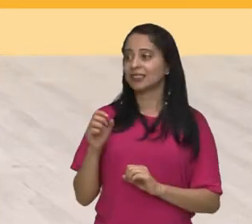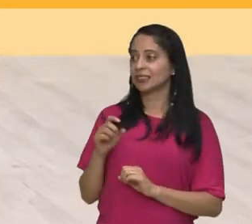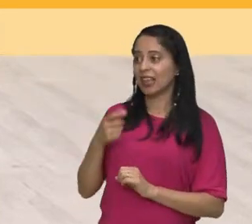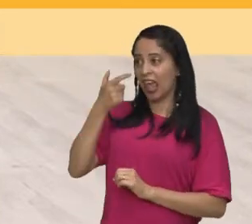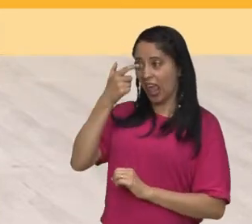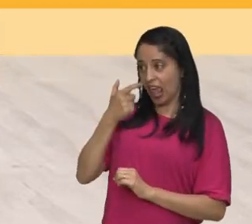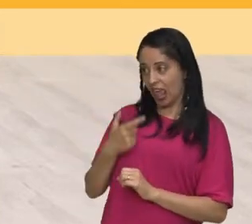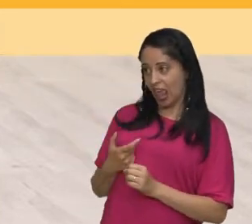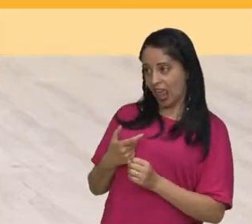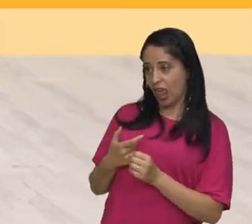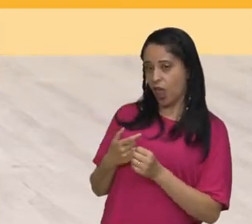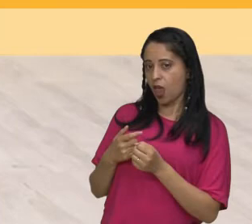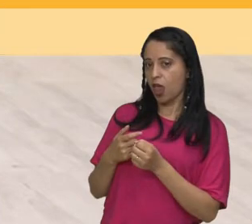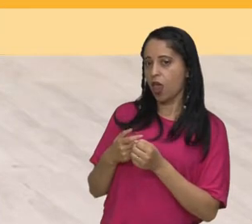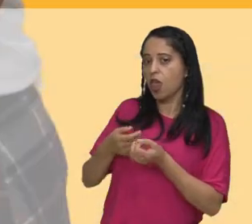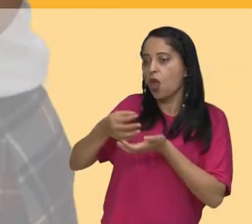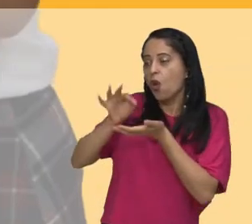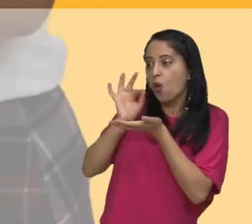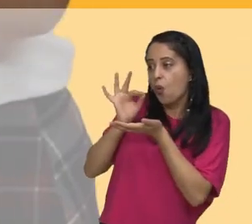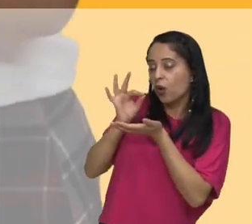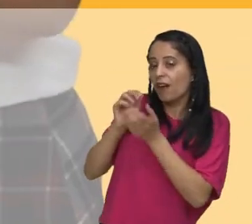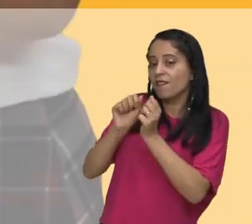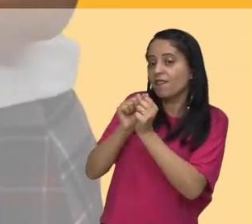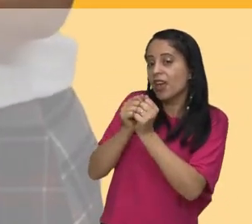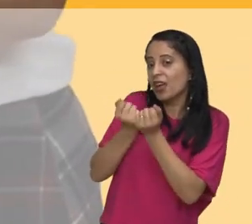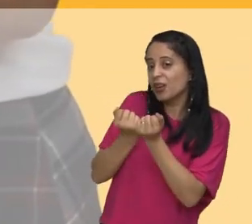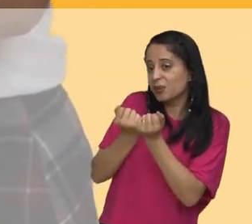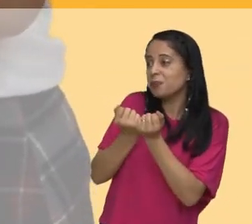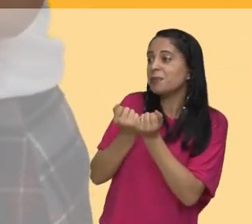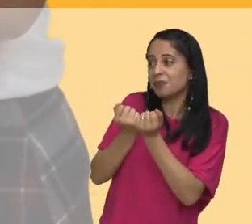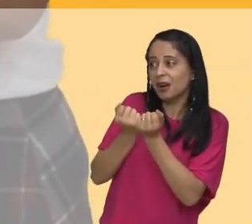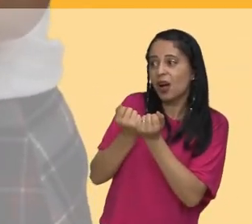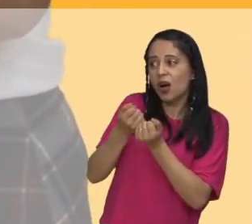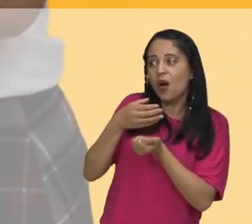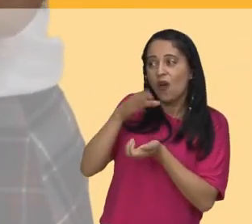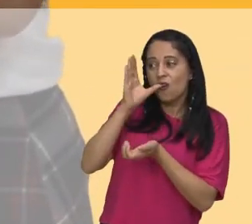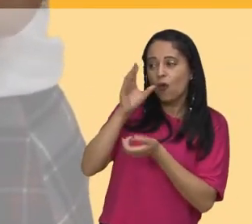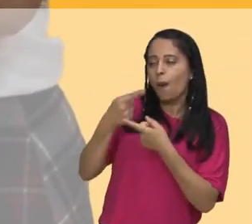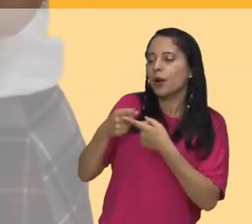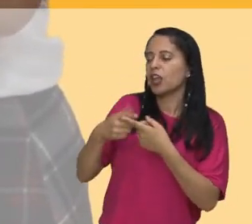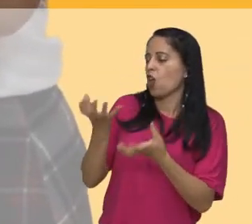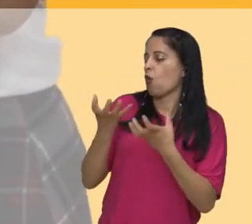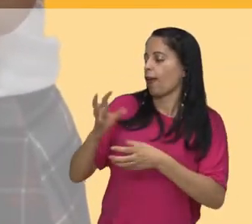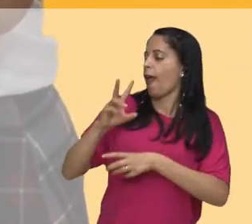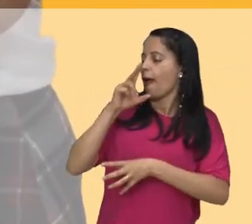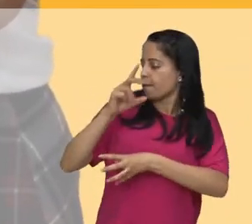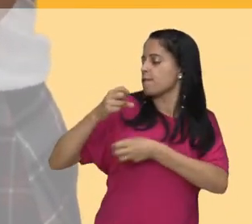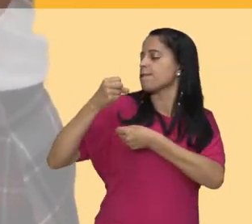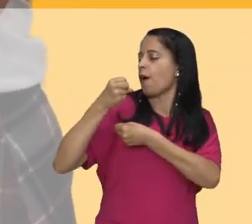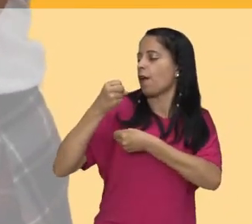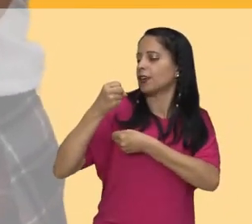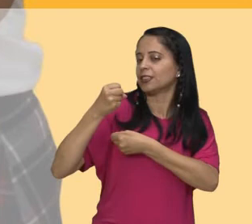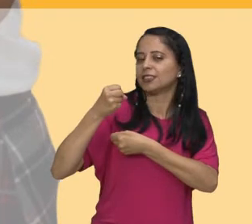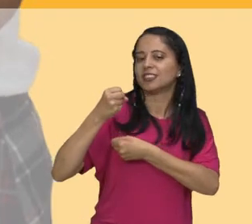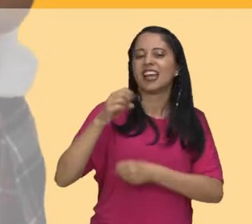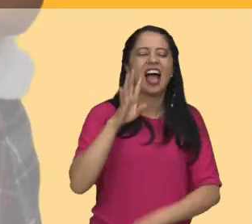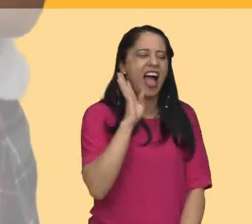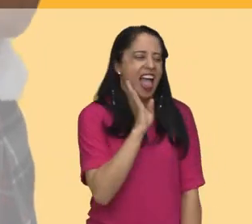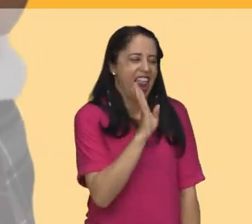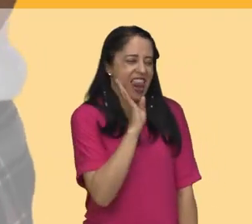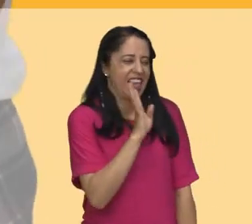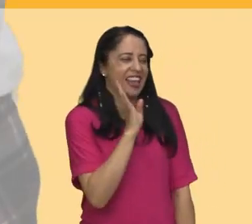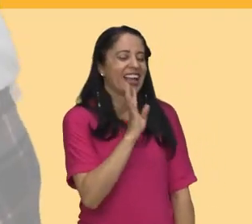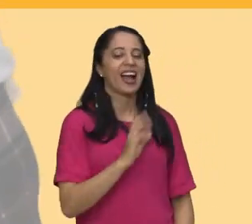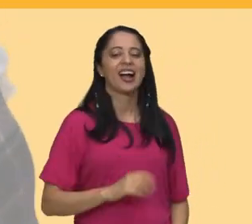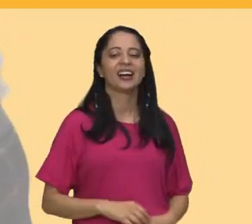o meu café com pão. Eu sei. Pois forte, eu quero ser. Ah, eu sei como que é. É muito legal. E